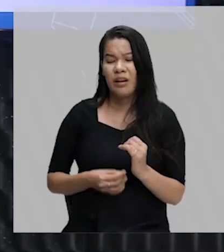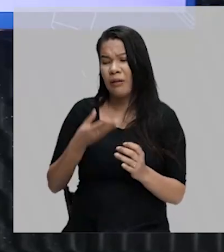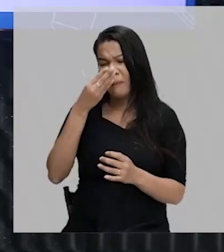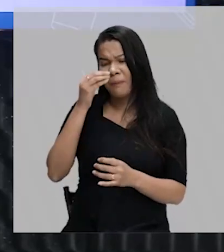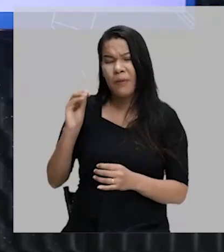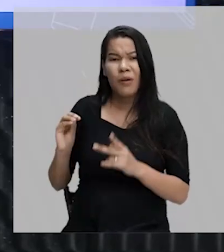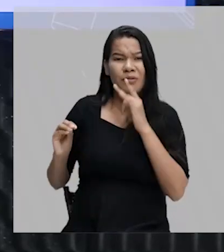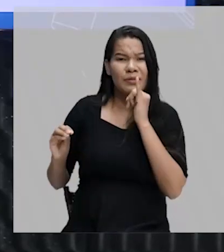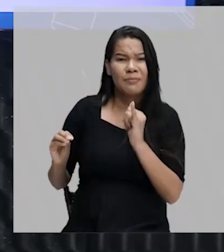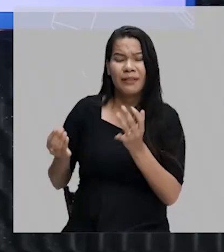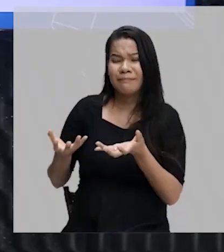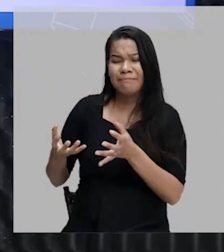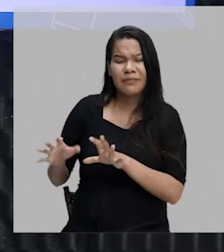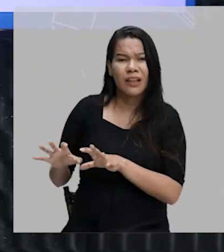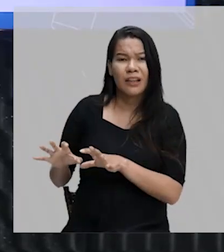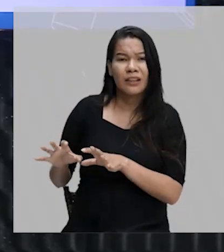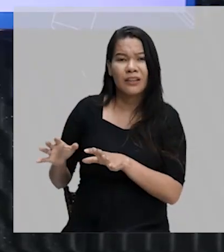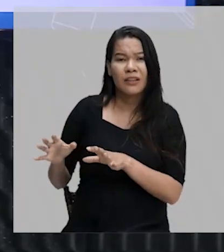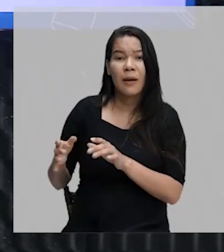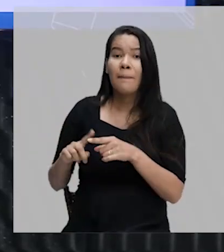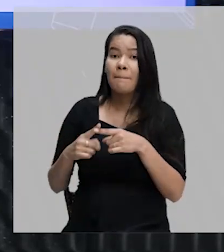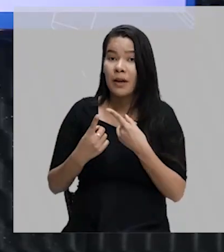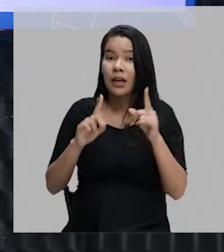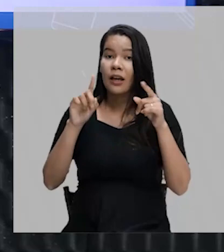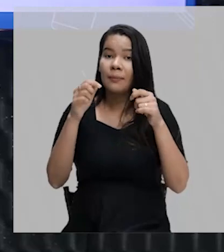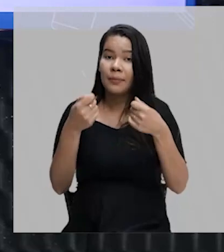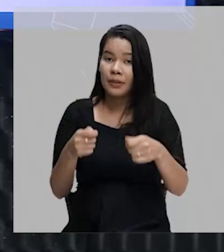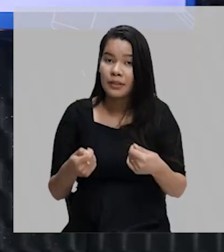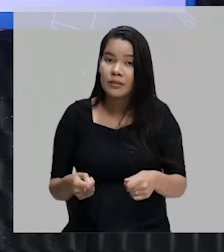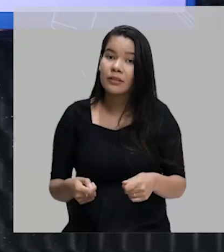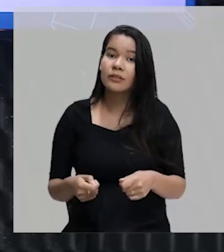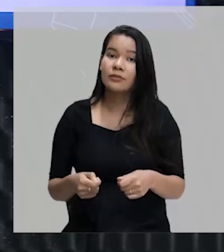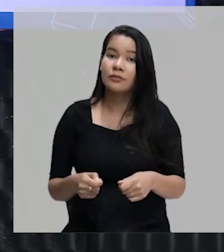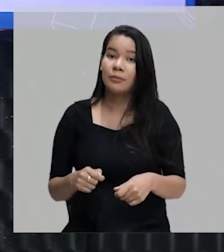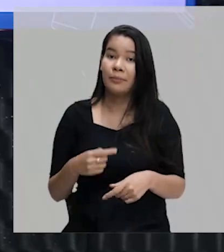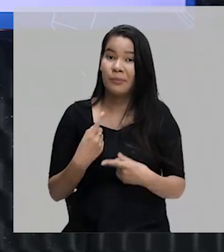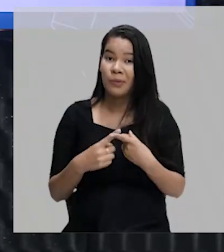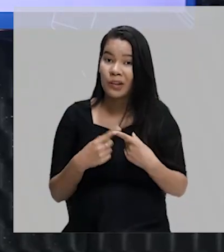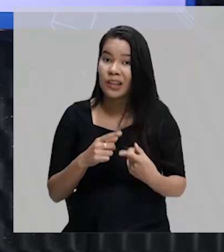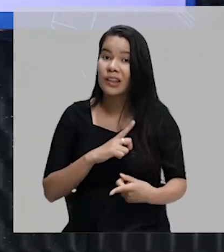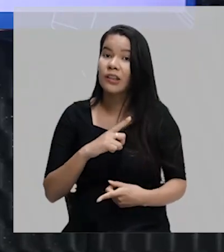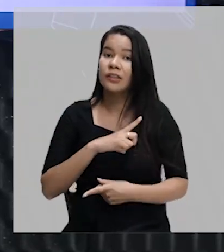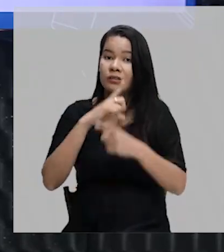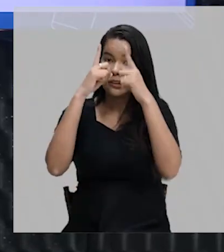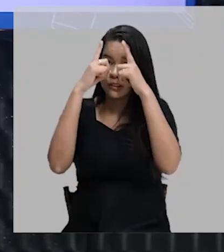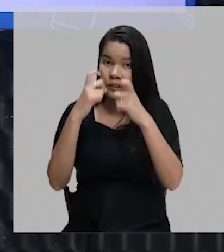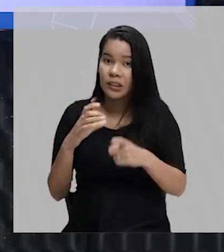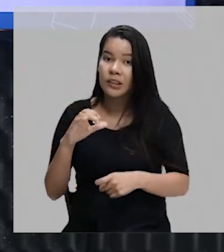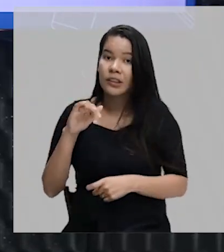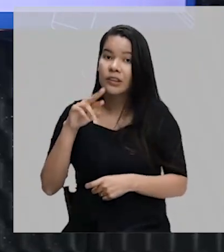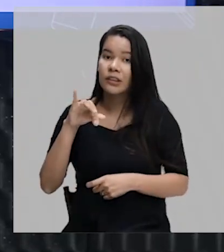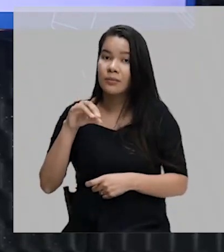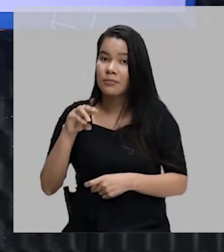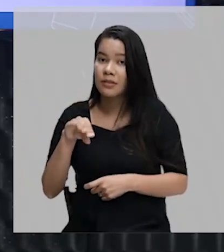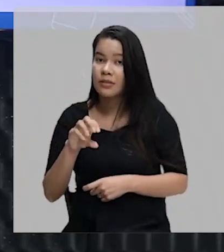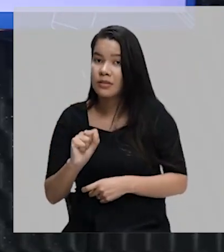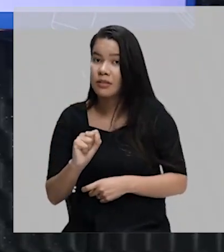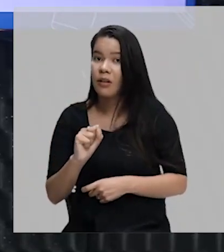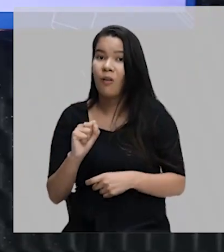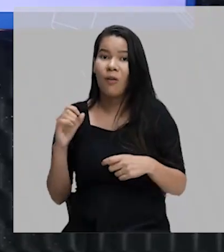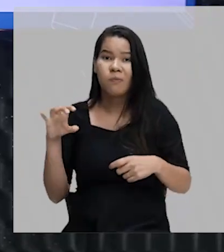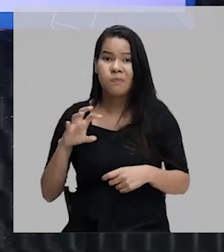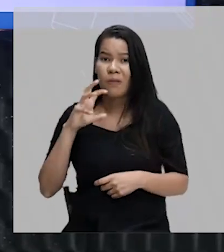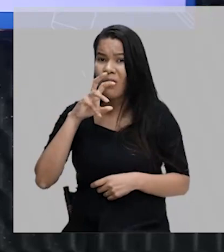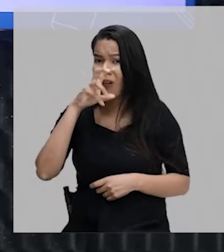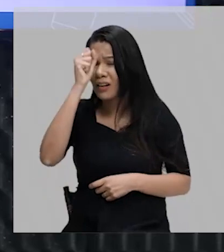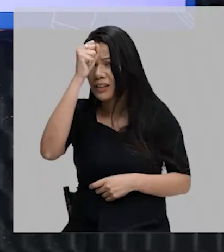sua intimidade, mas é necessário, porque existem crimes, tá? Crimes terríveis que